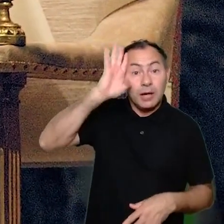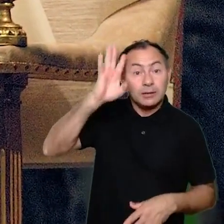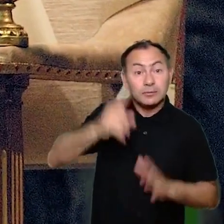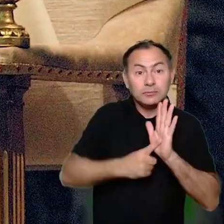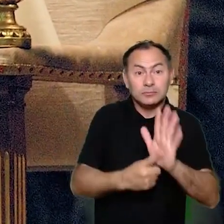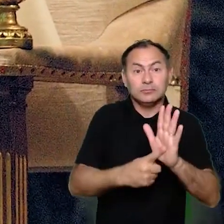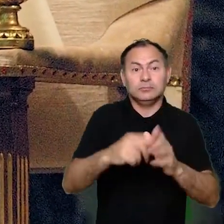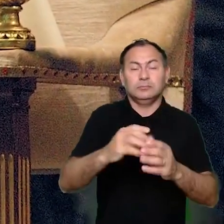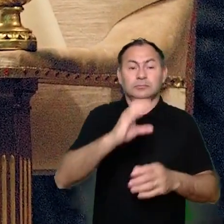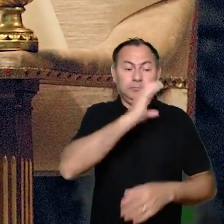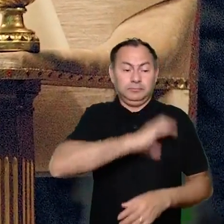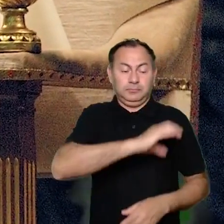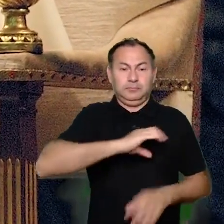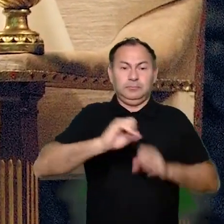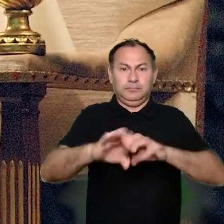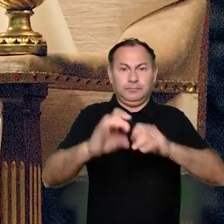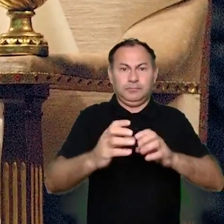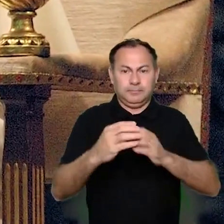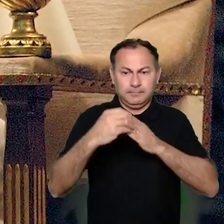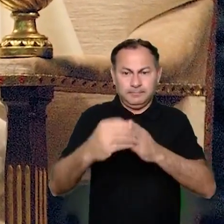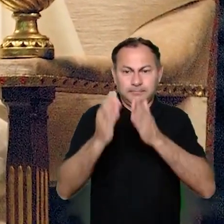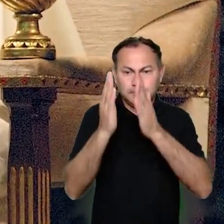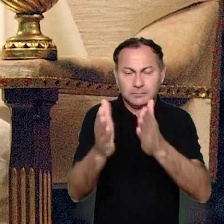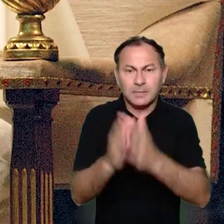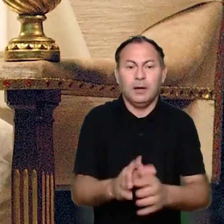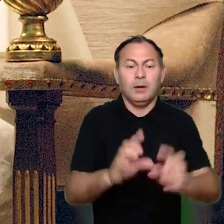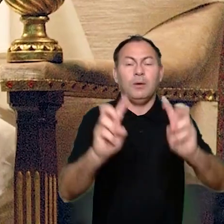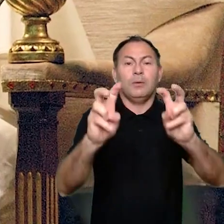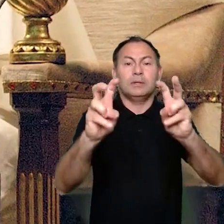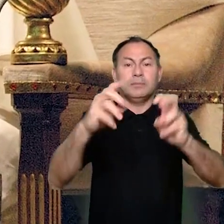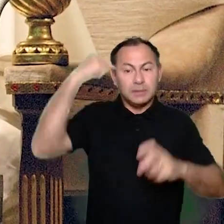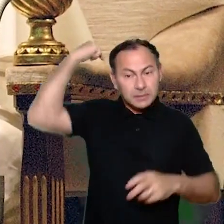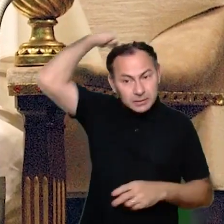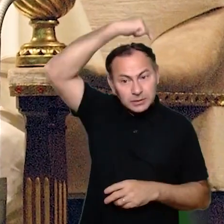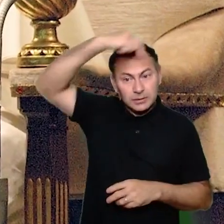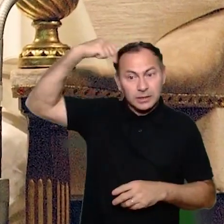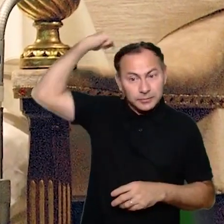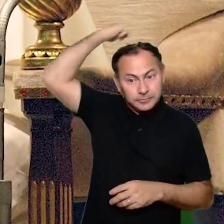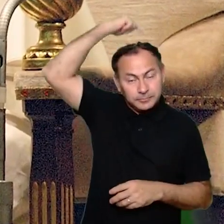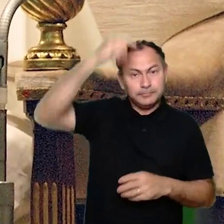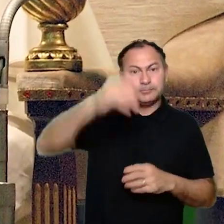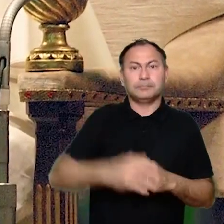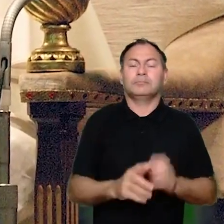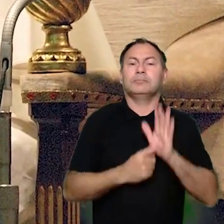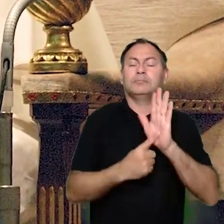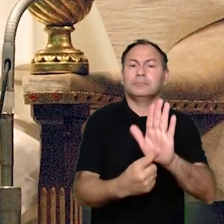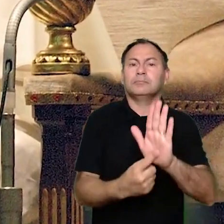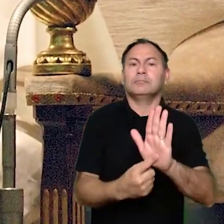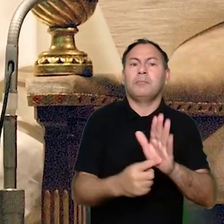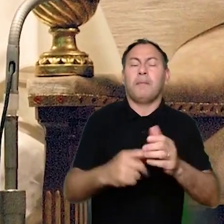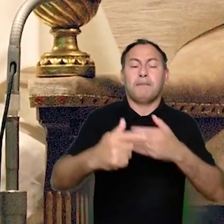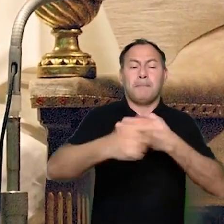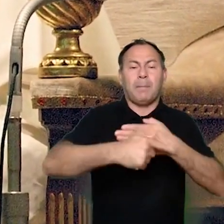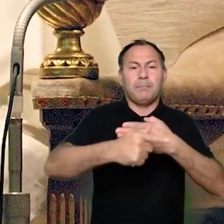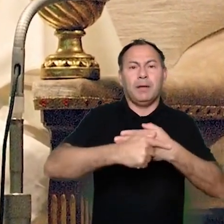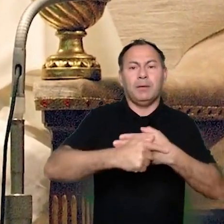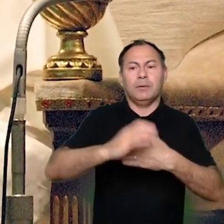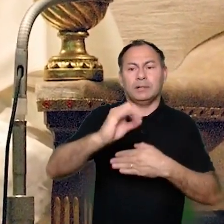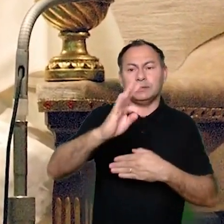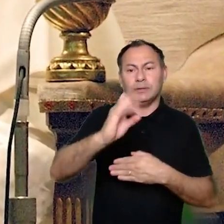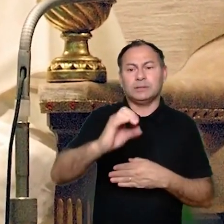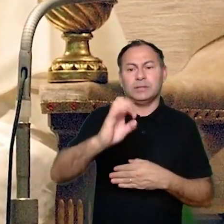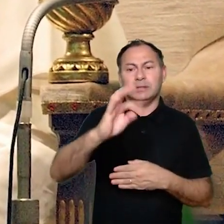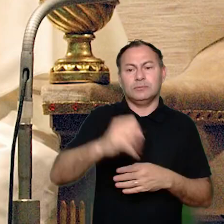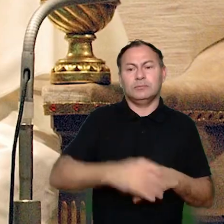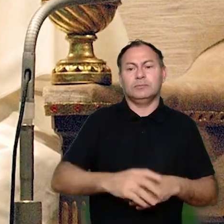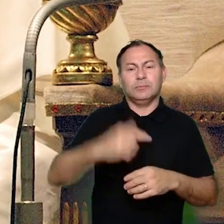-feiras, suas catequeses foram direcionadas ao tema da santidade, destacando o papel cristo